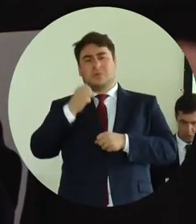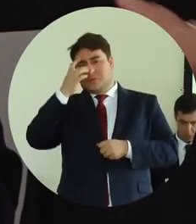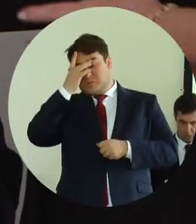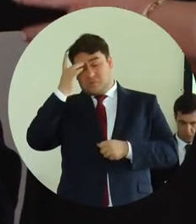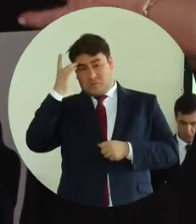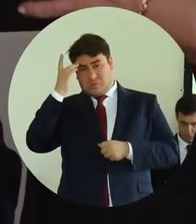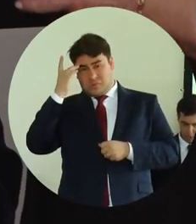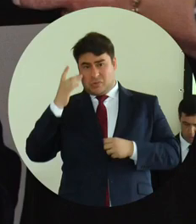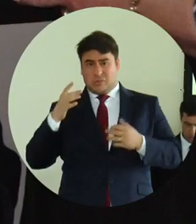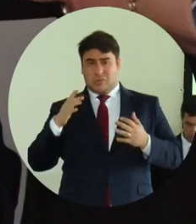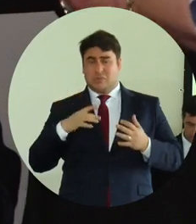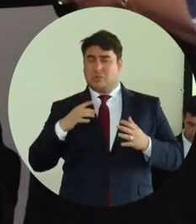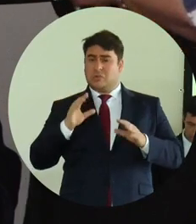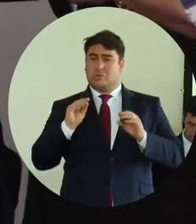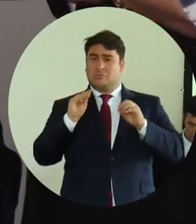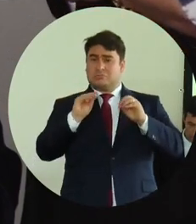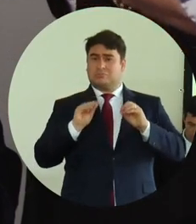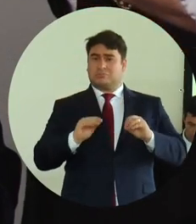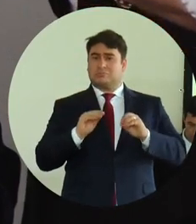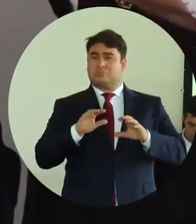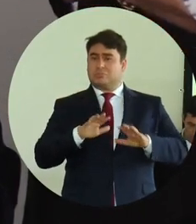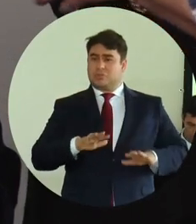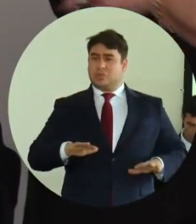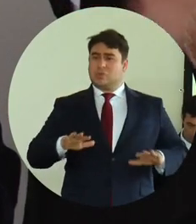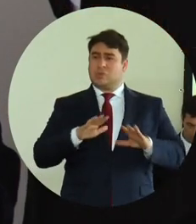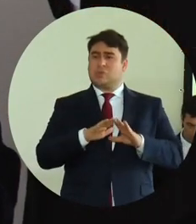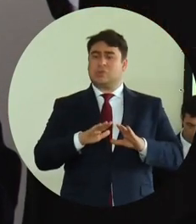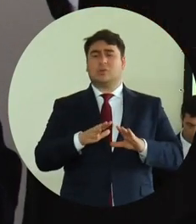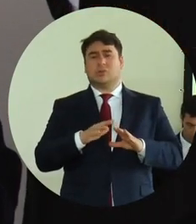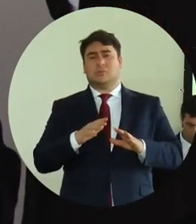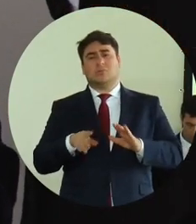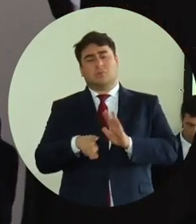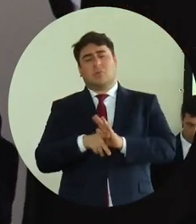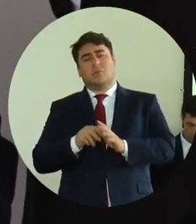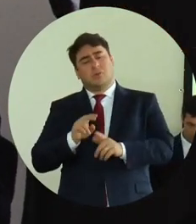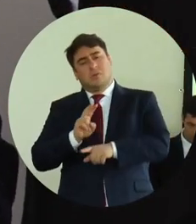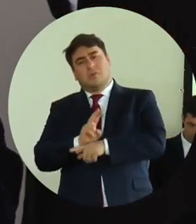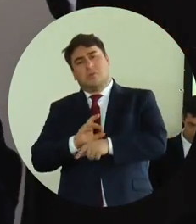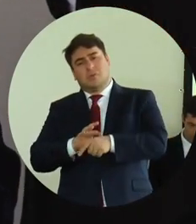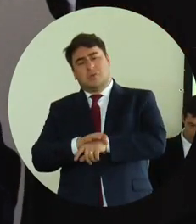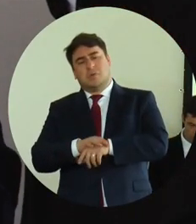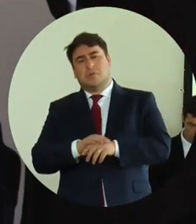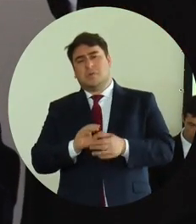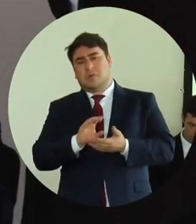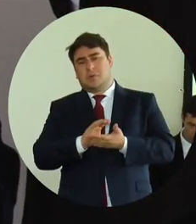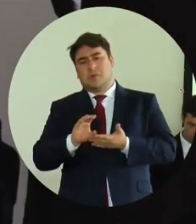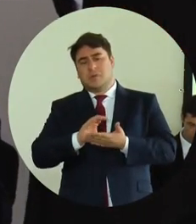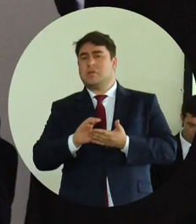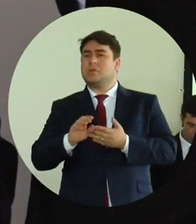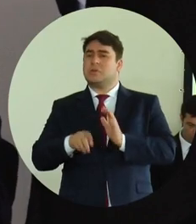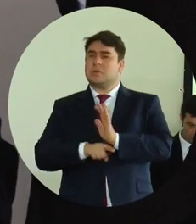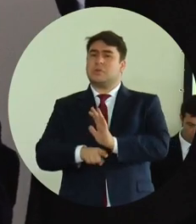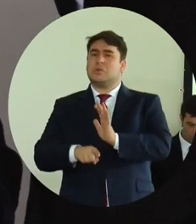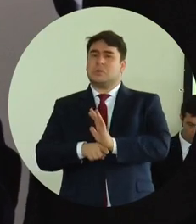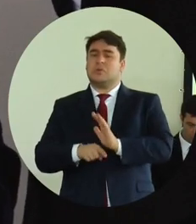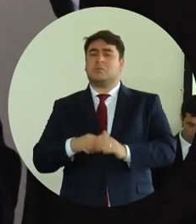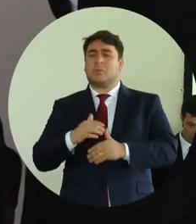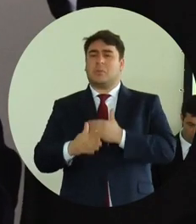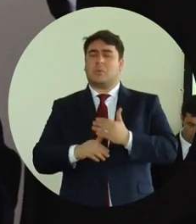pessoas colocadas dentro do sistema de proteção, recebendo BPC, recebendo benefícios, recebendo